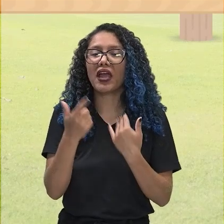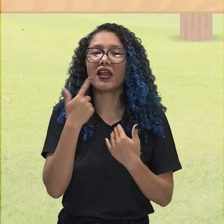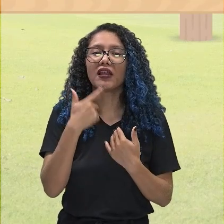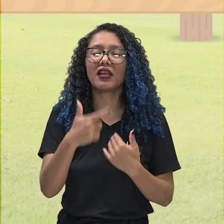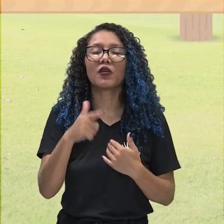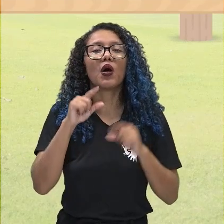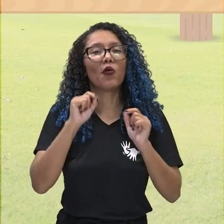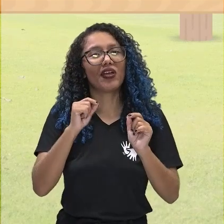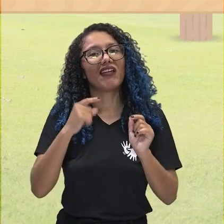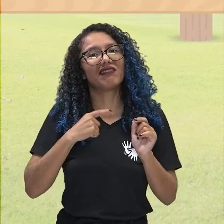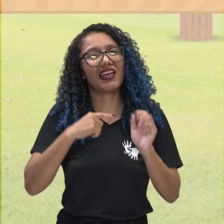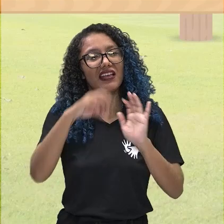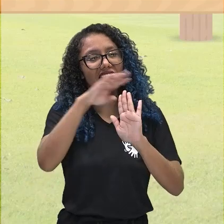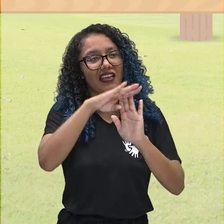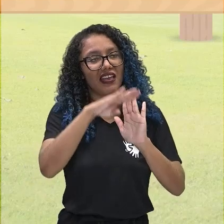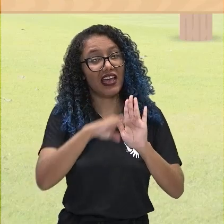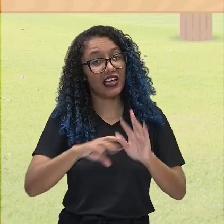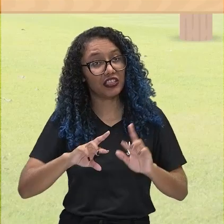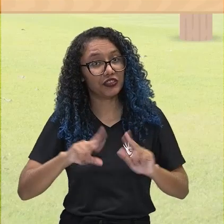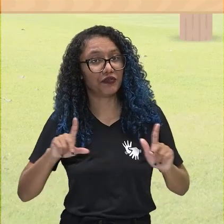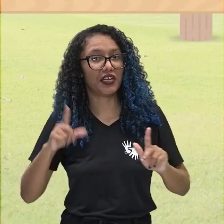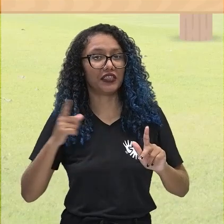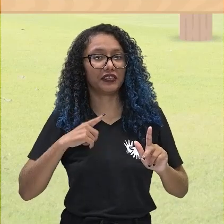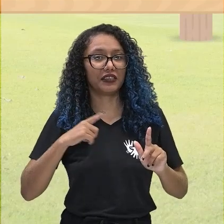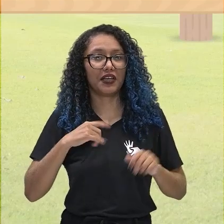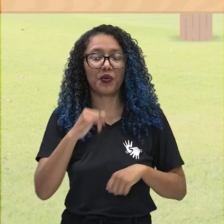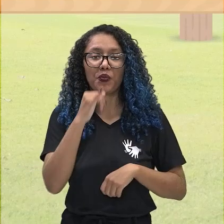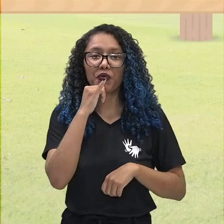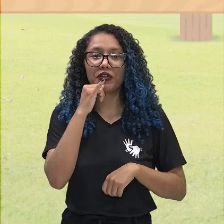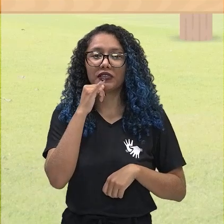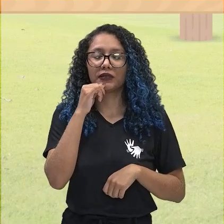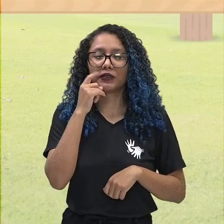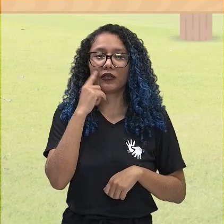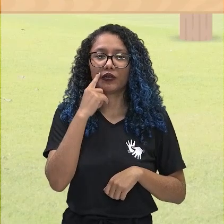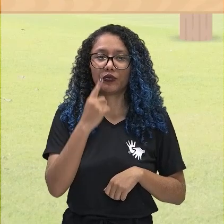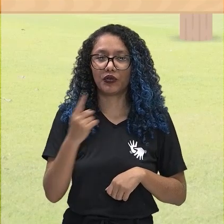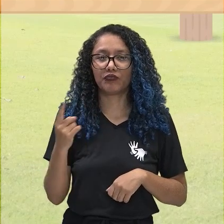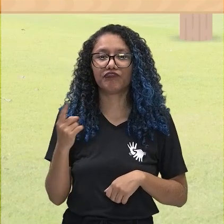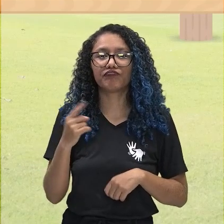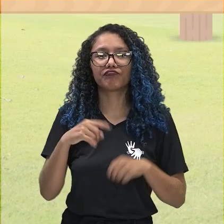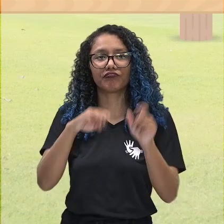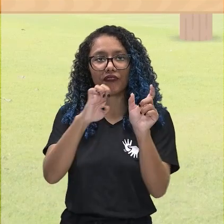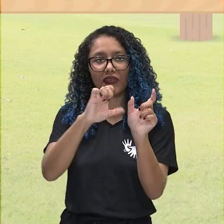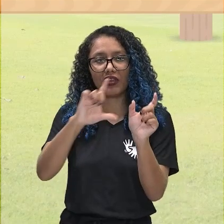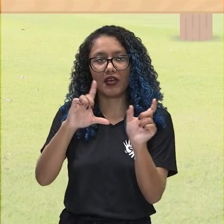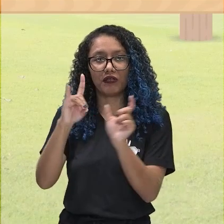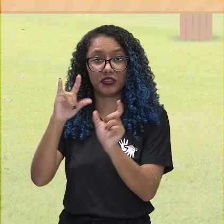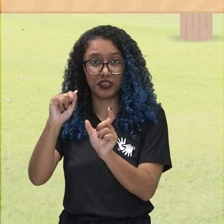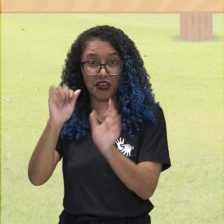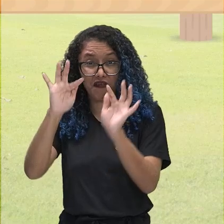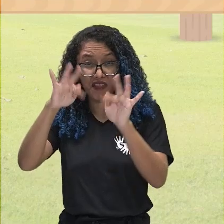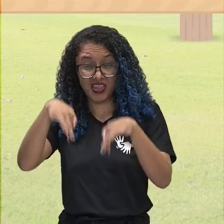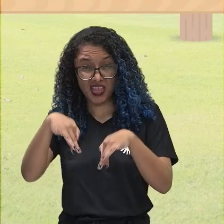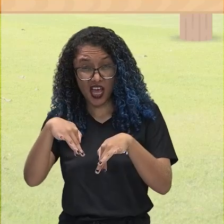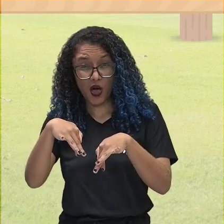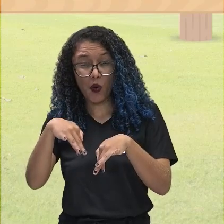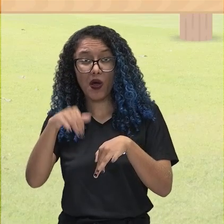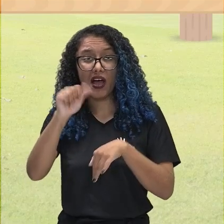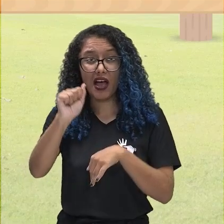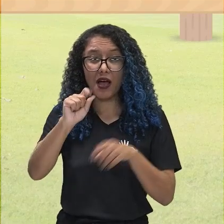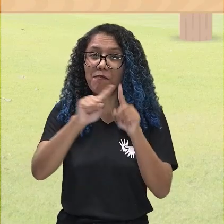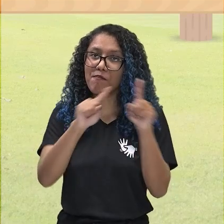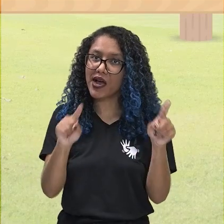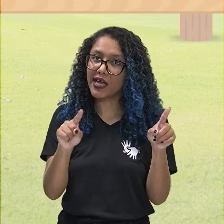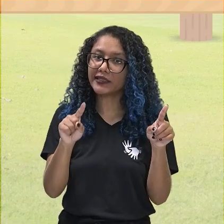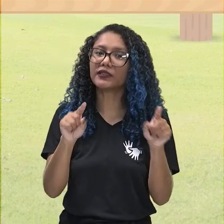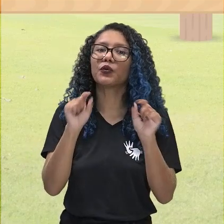excepções. E aqui nós temos, por exemplo, exceções de masculino, el dia, que termina com A, el problema, e no